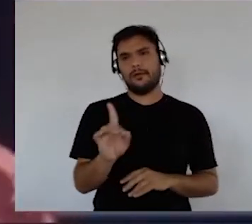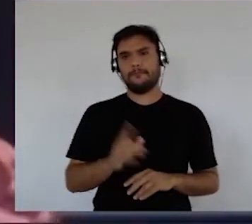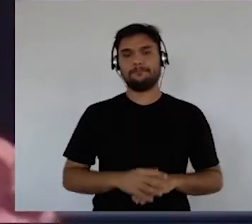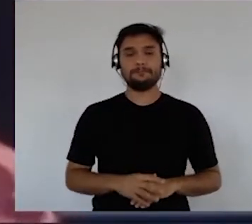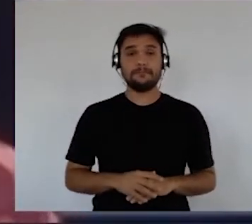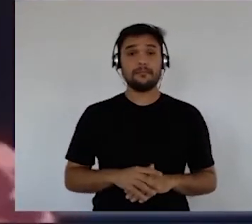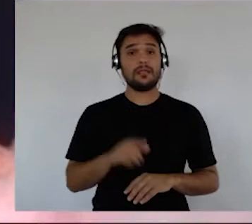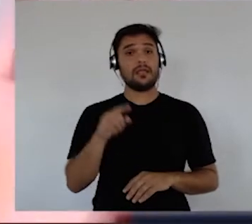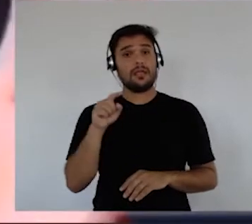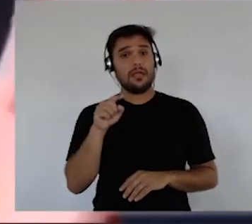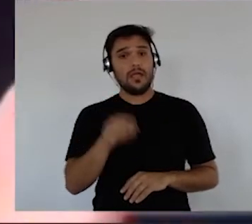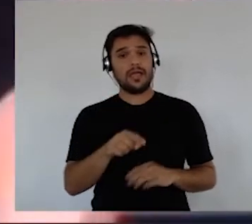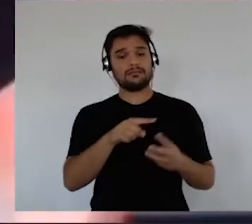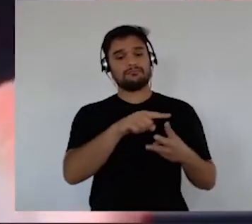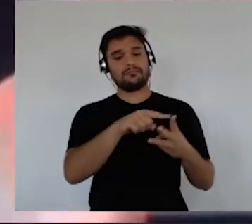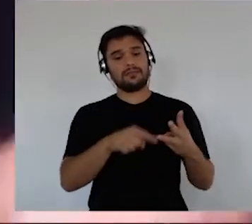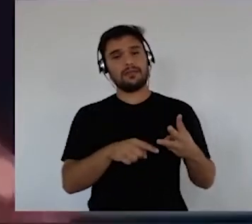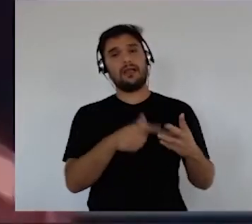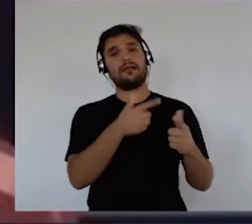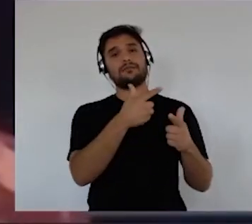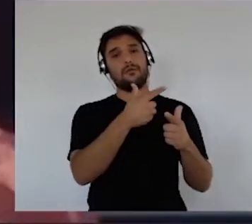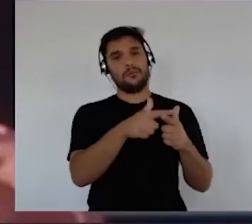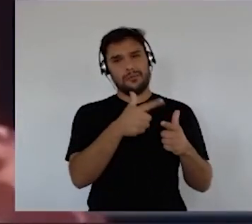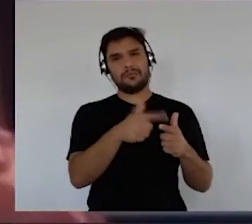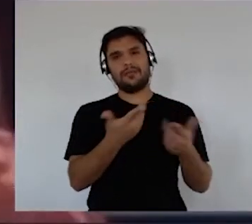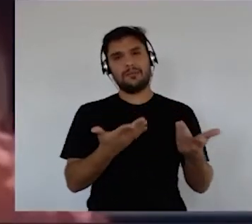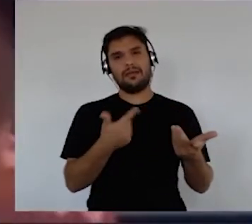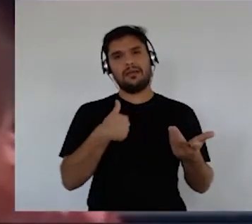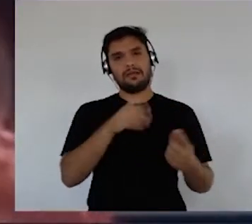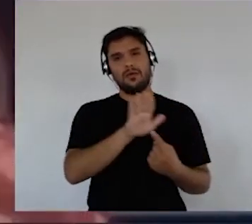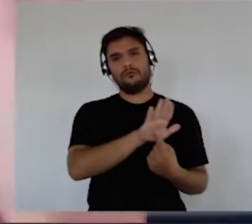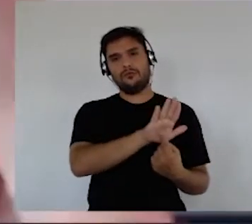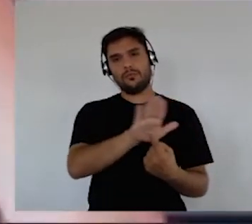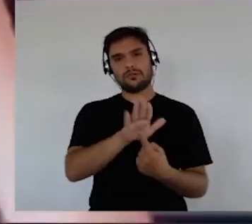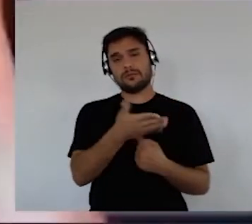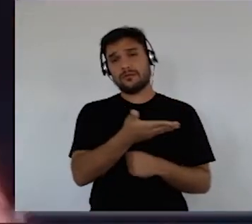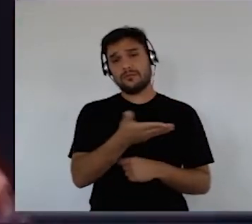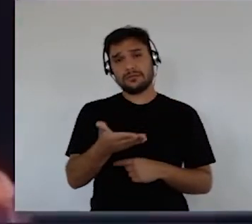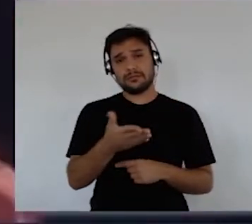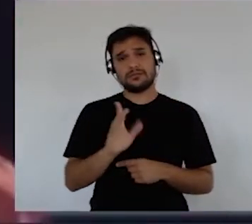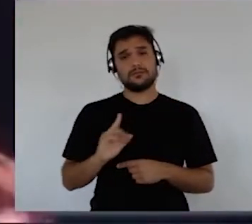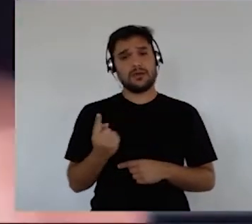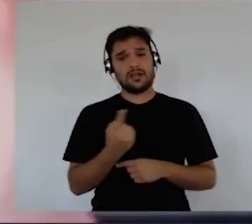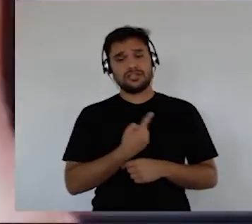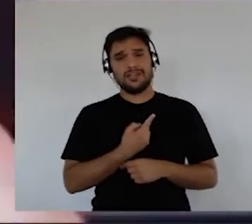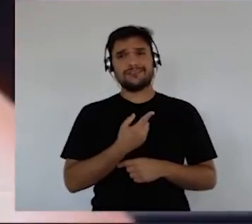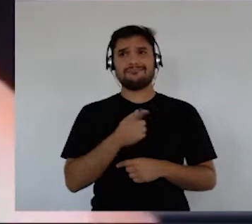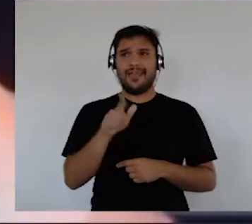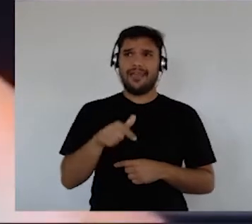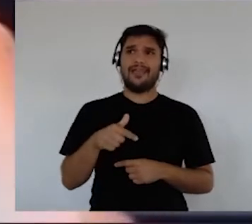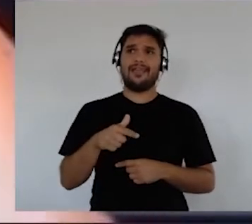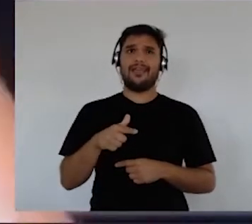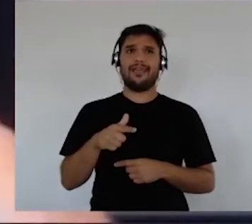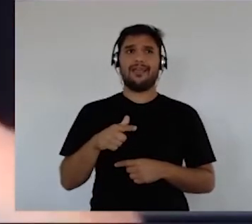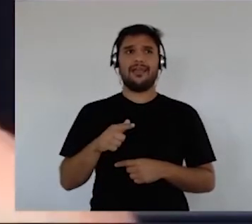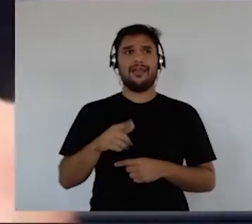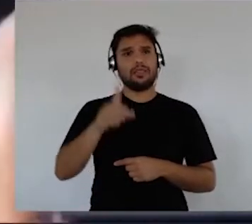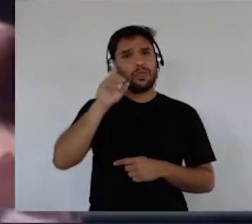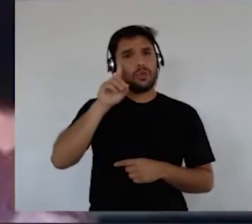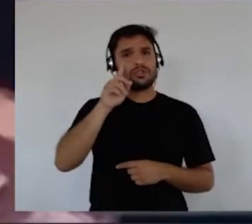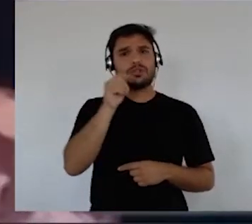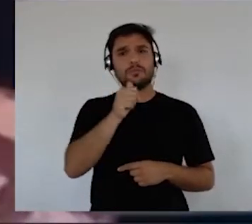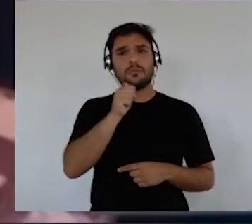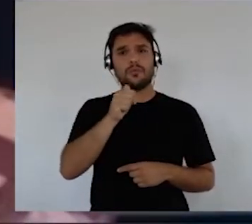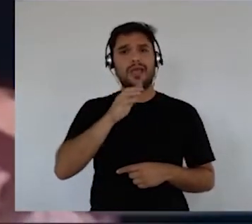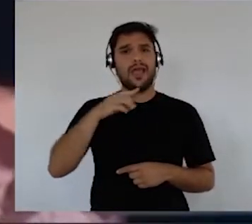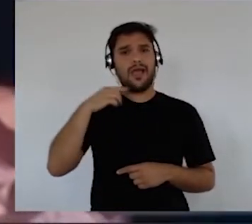Então, esse é um ponto, são 3 aspectos que eu me coloco aqui, né, para colocar de desafios constantes do dia a dia da vida da